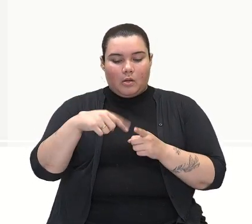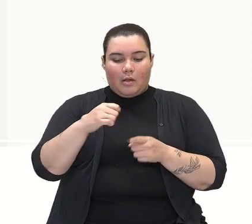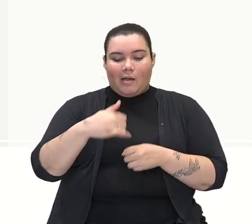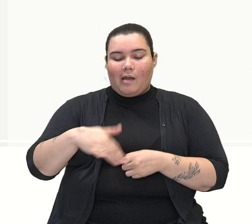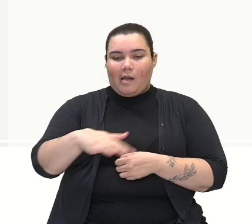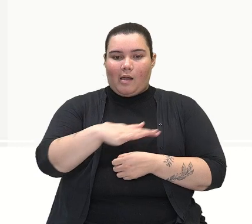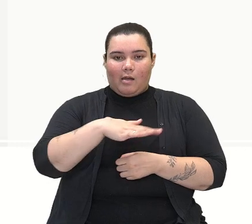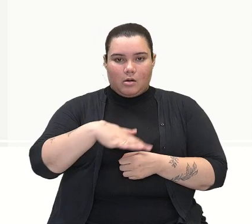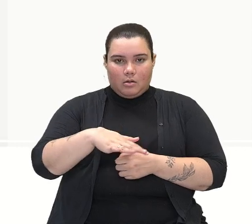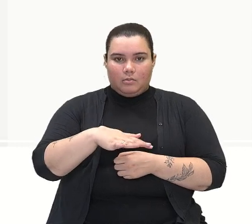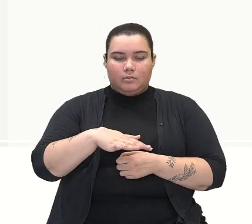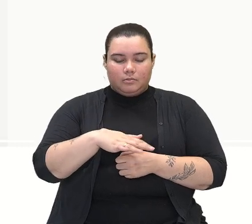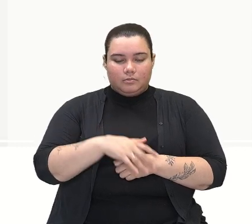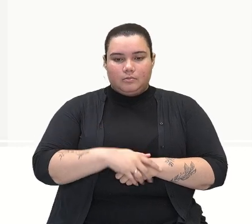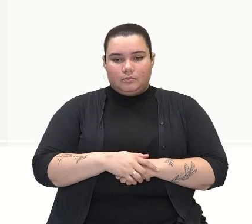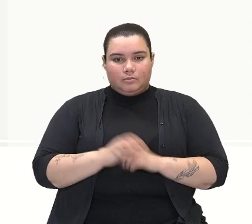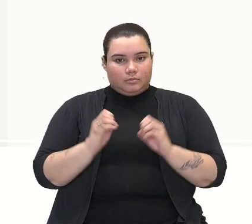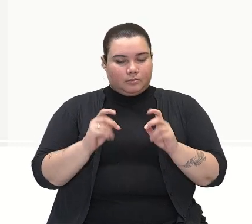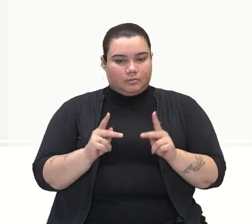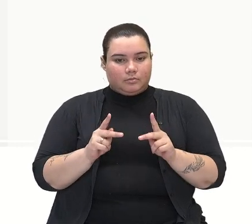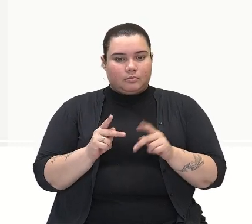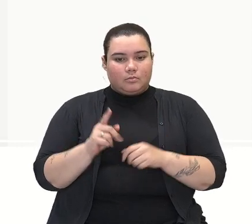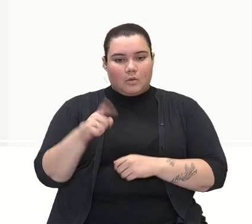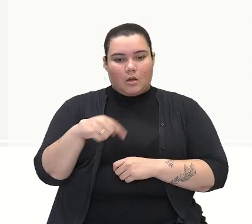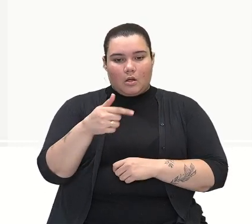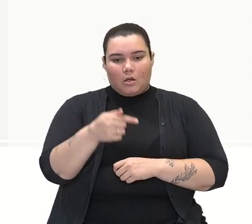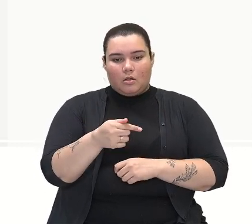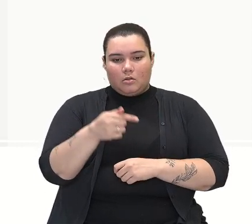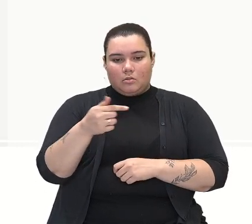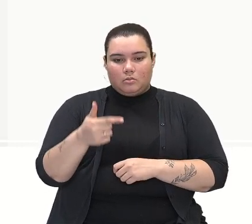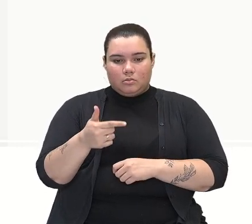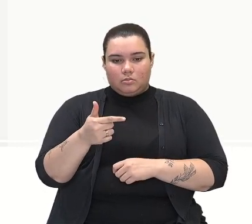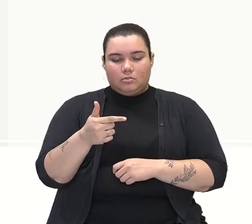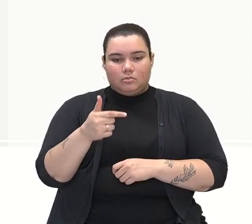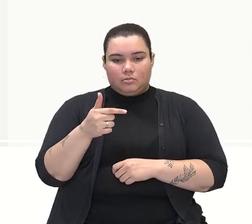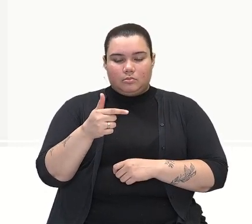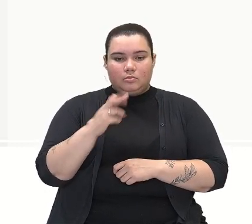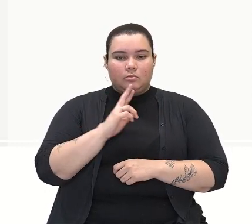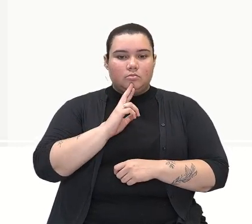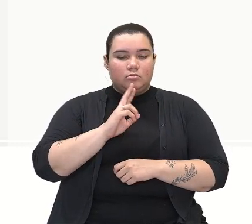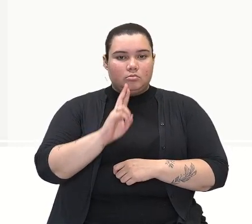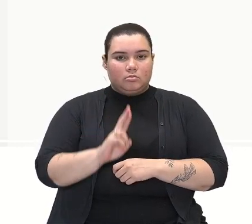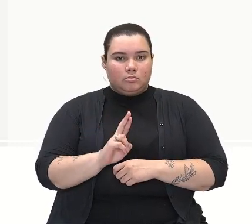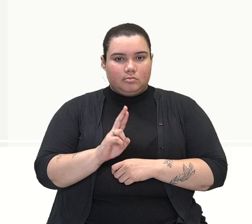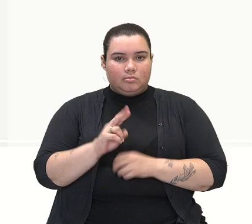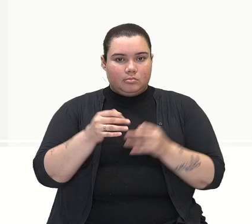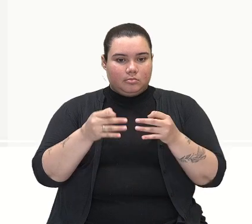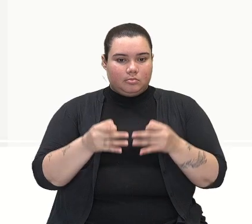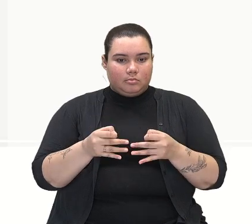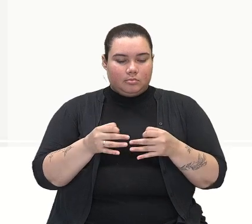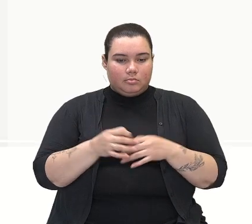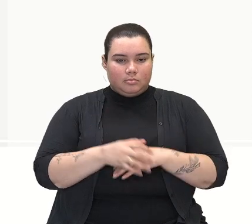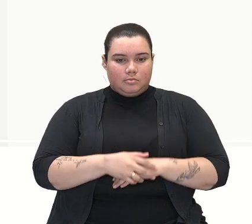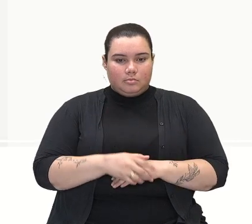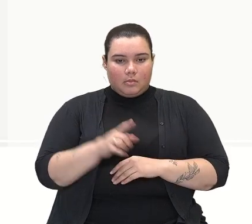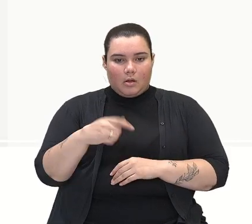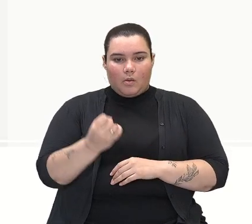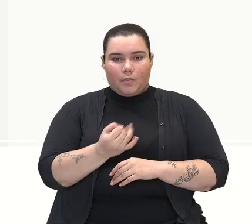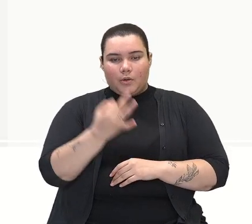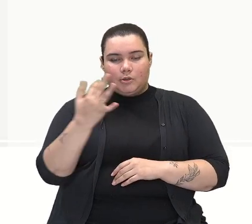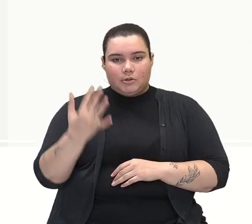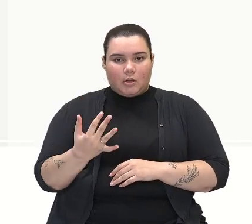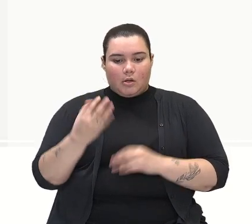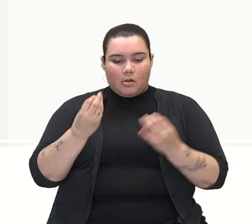né? Então, 72 é o tanto que ele vai